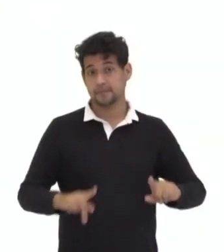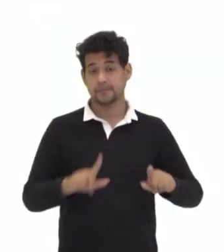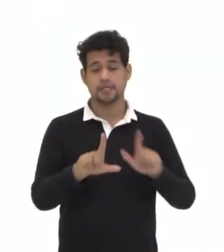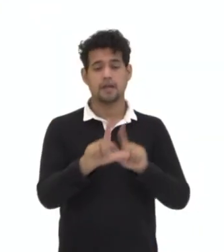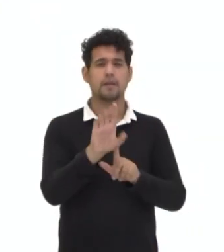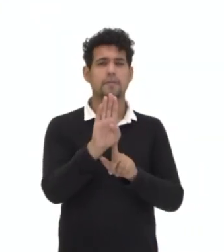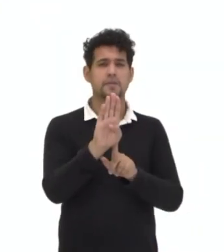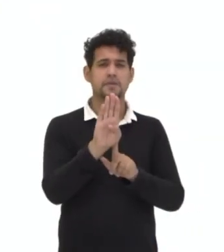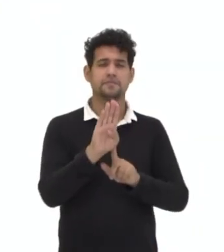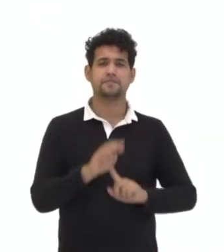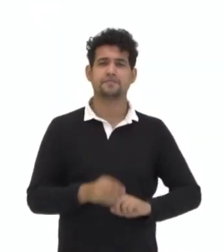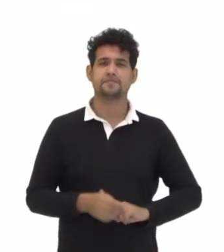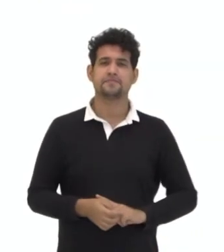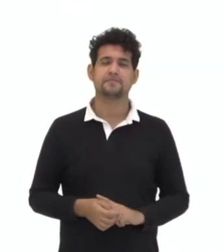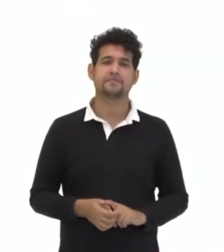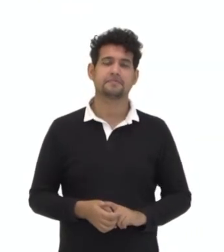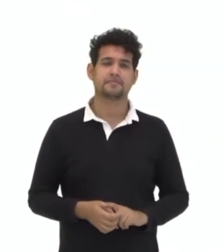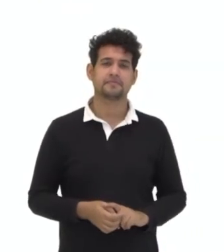B,